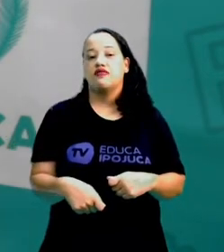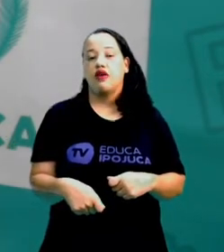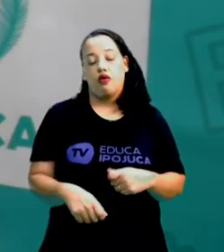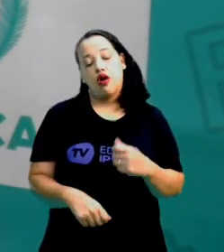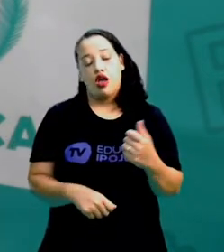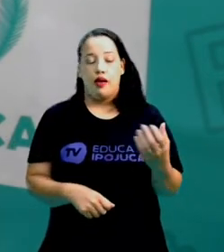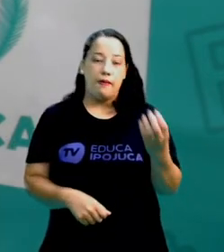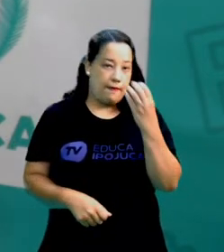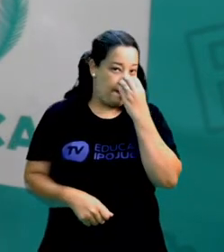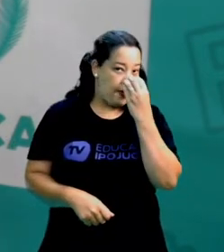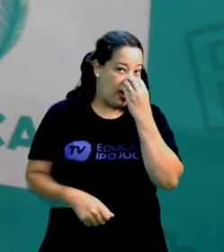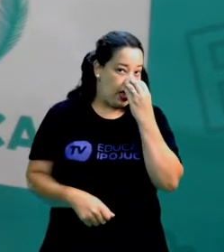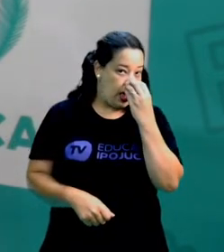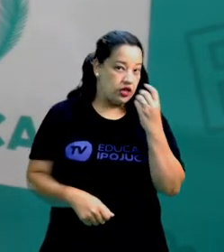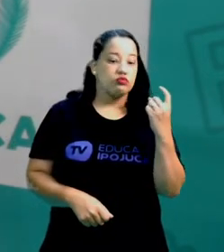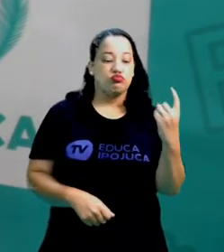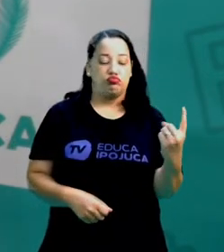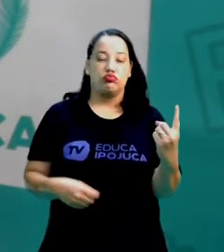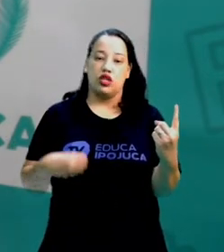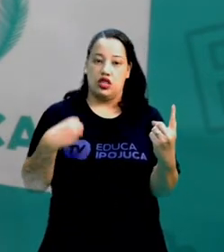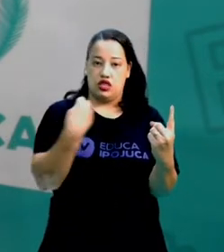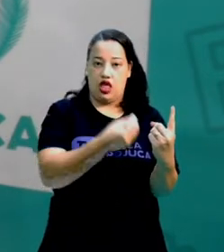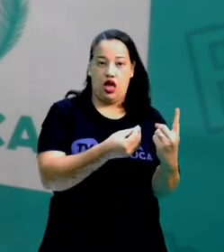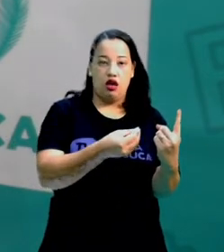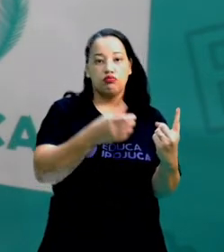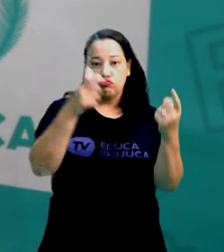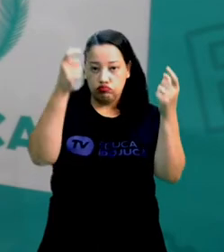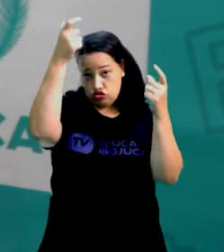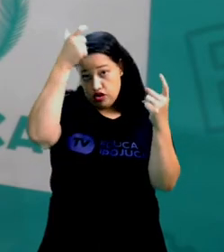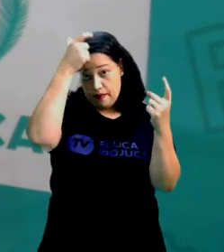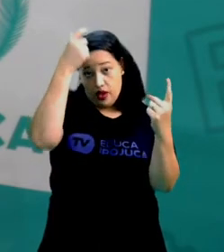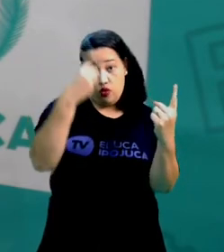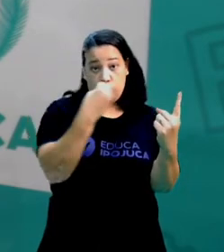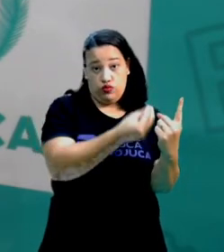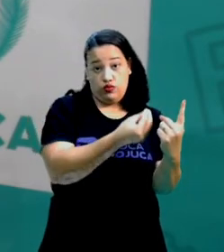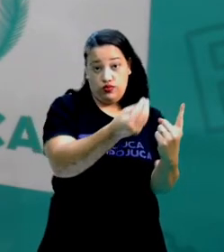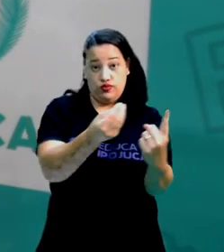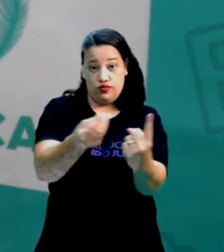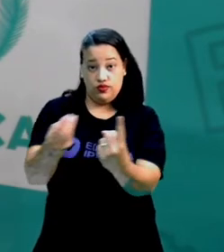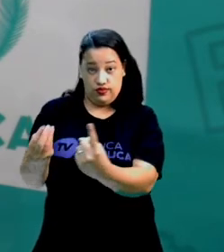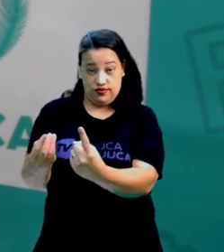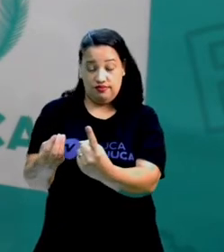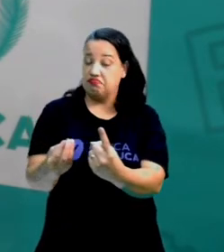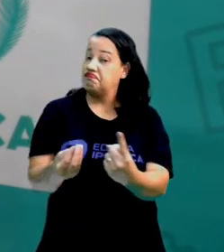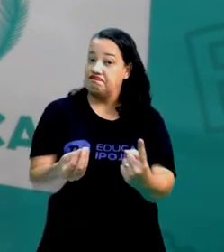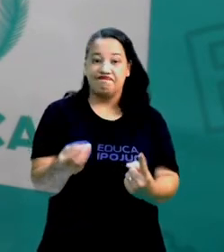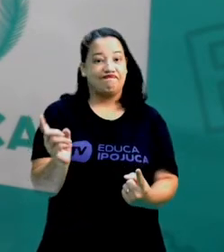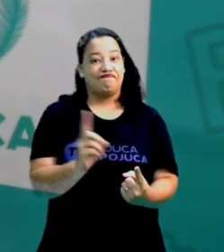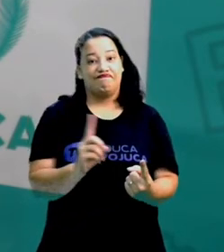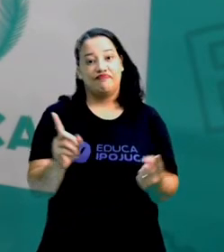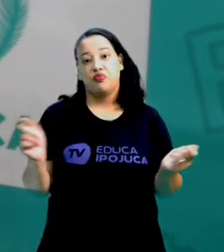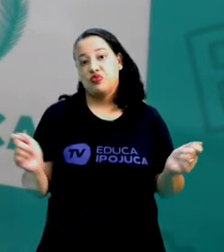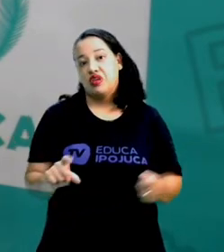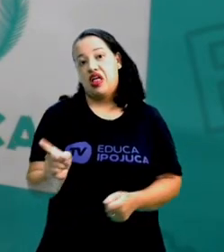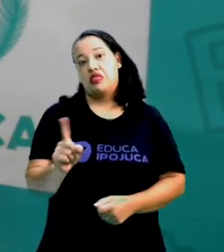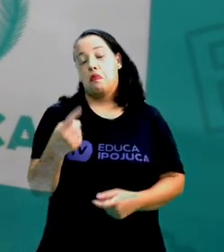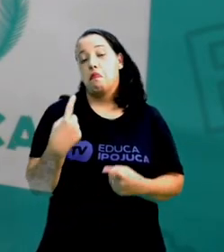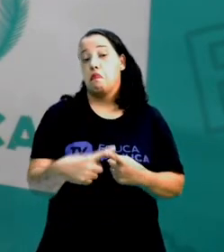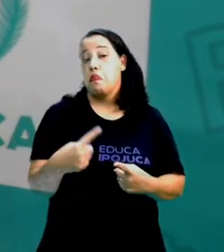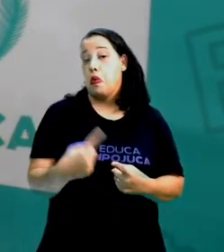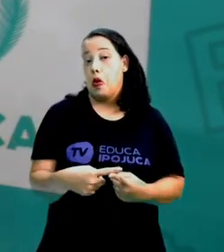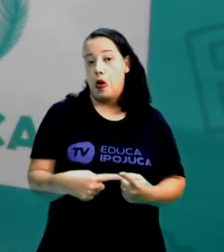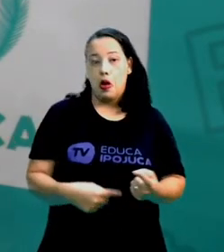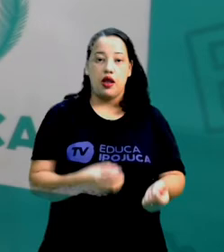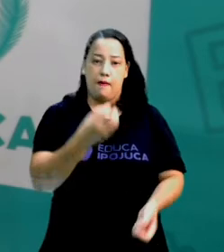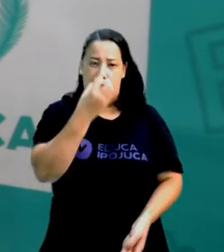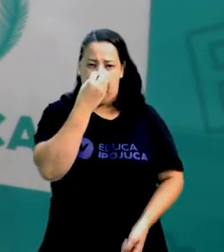cada palhaço? É possível, crianças? Não, não é isso? Nós temos mais palhaços do